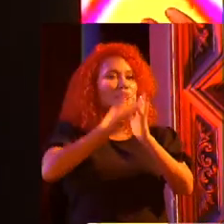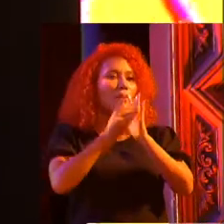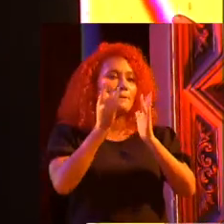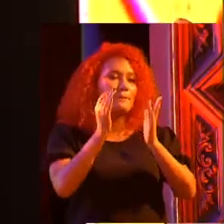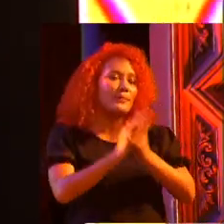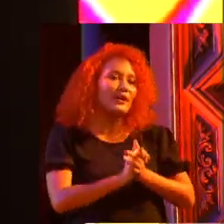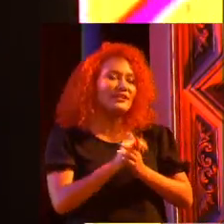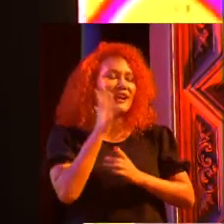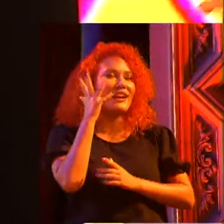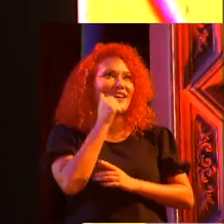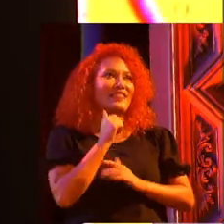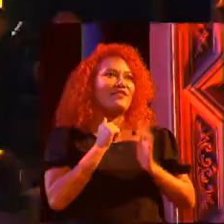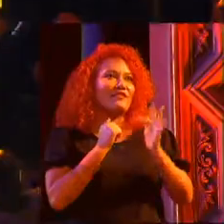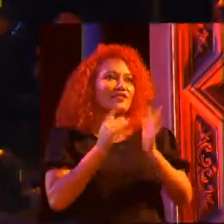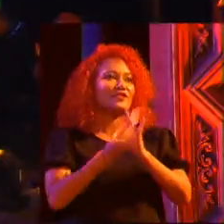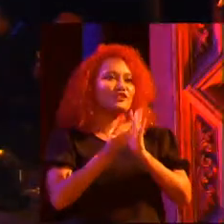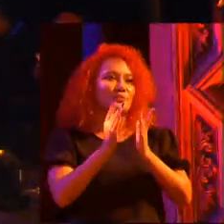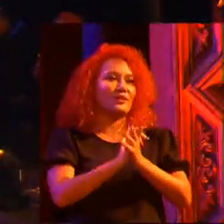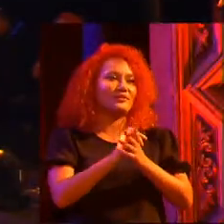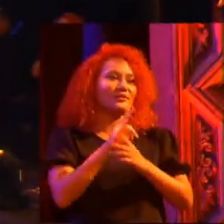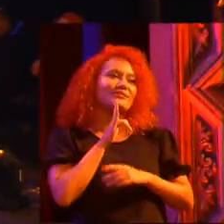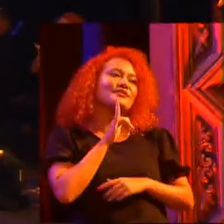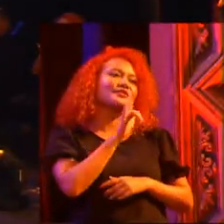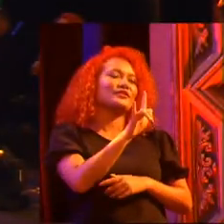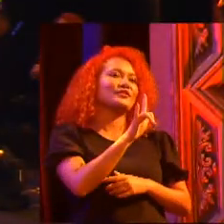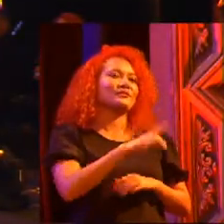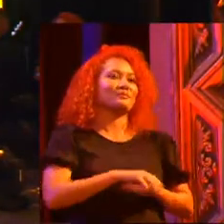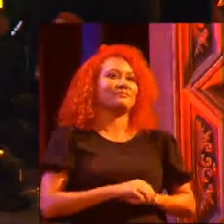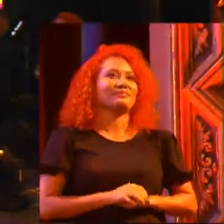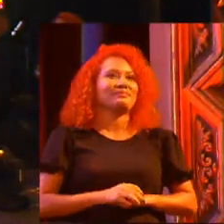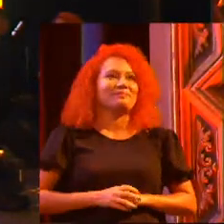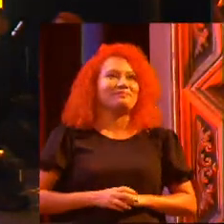futura esposa, Idiane, te amo, tá?